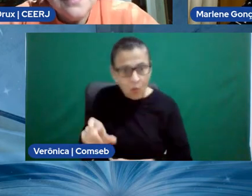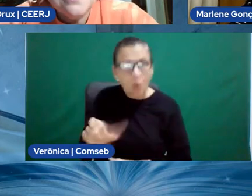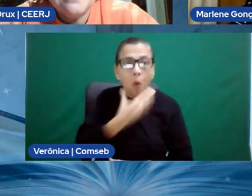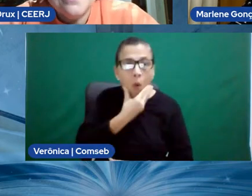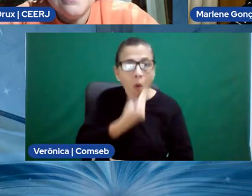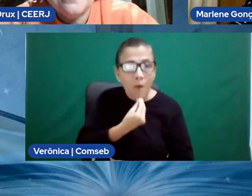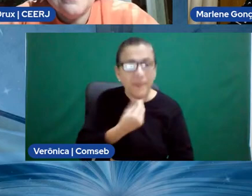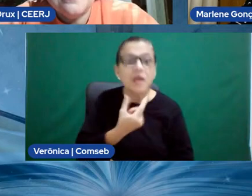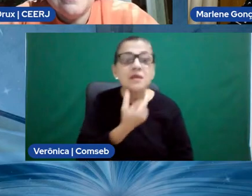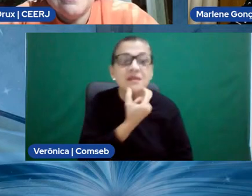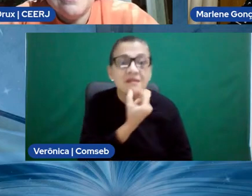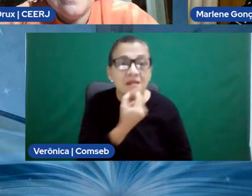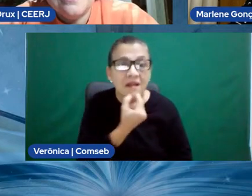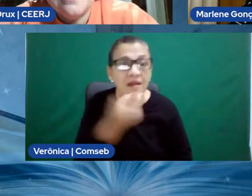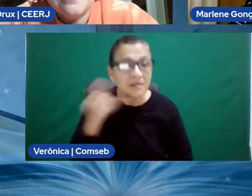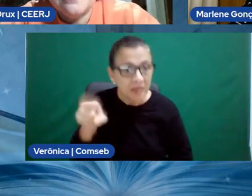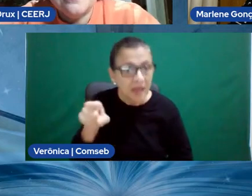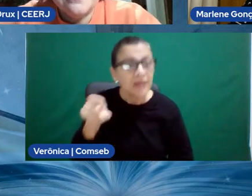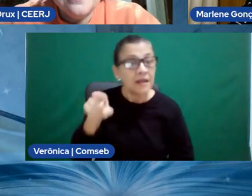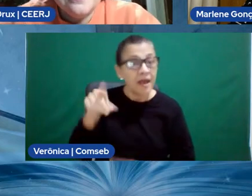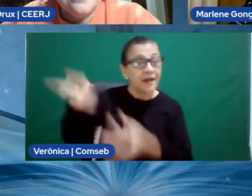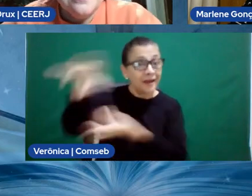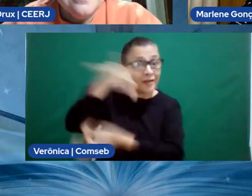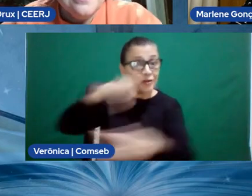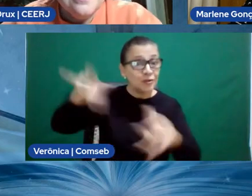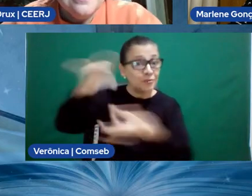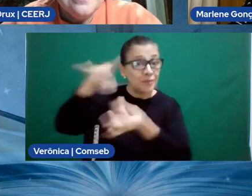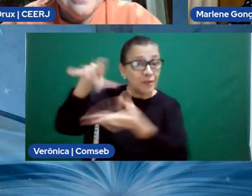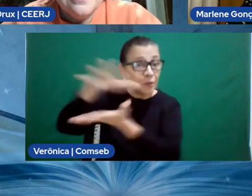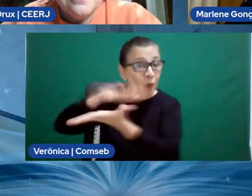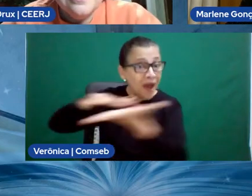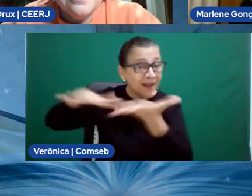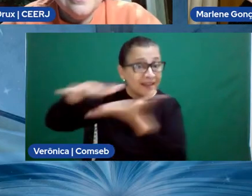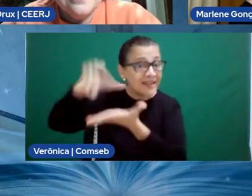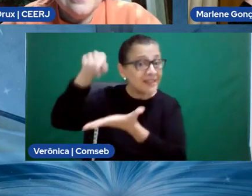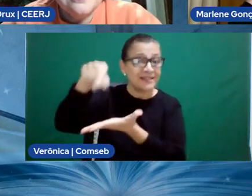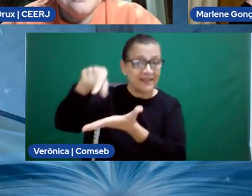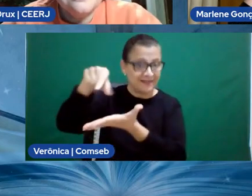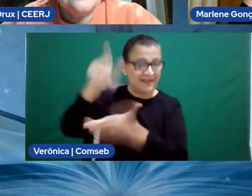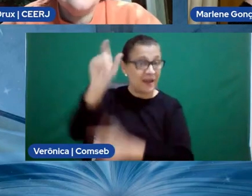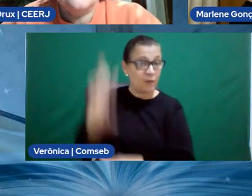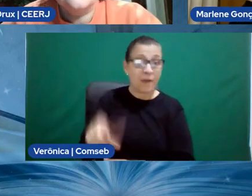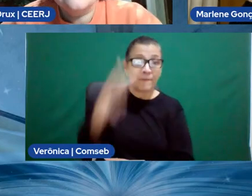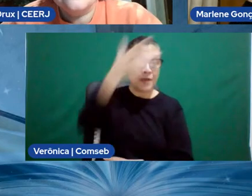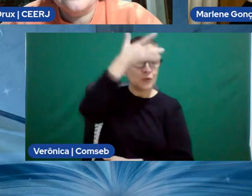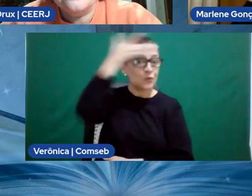nós lemos os livros de André Luiz, do Espírito Áureo,